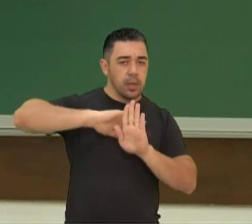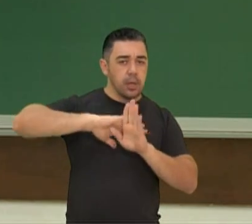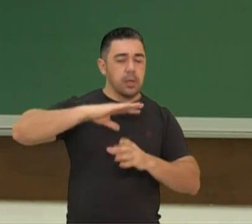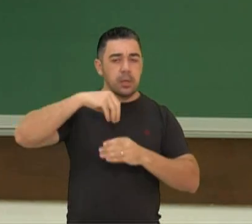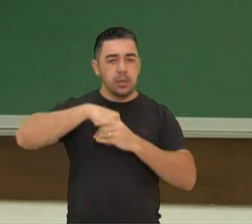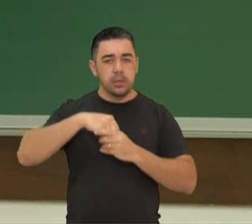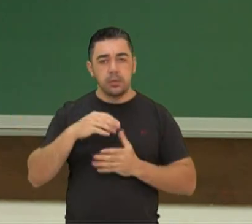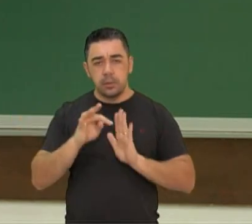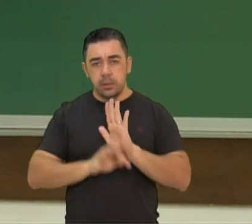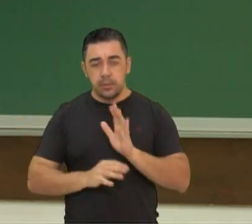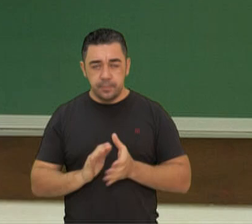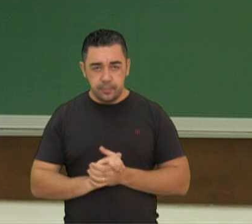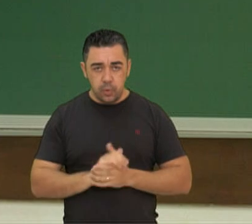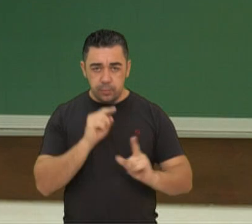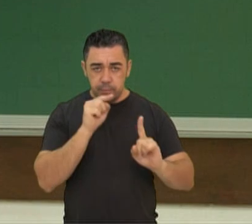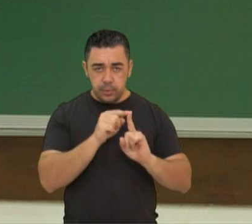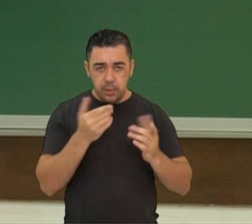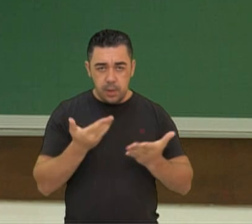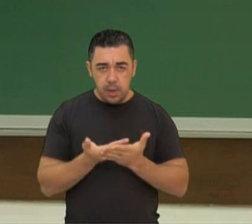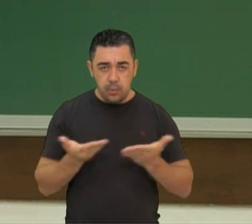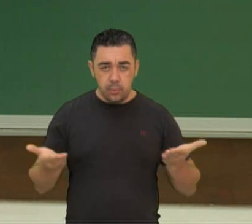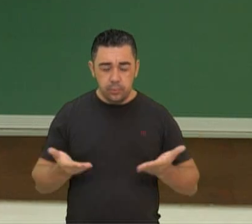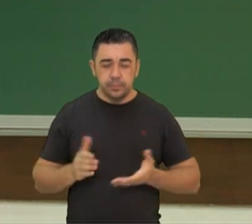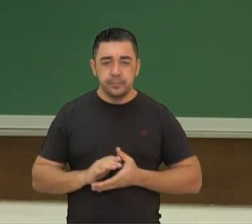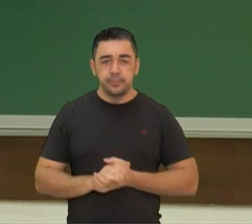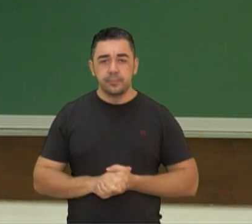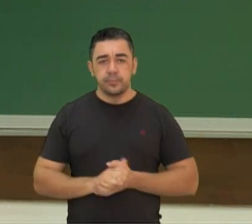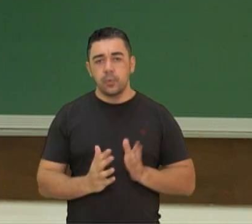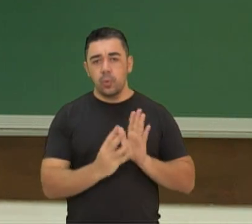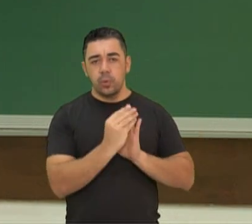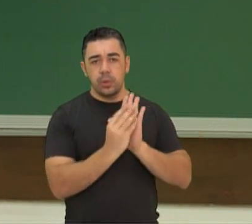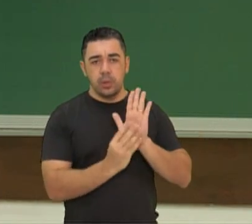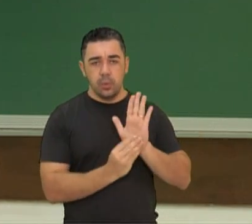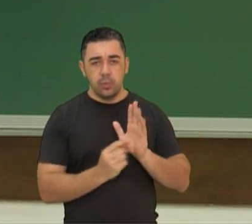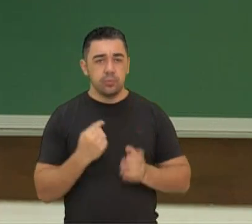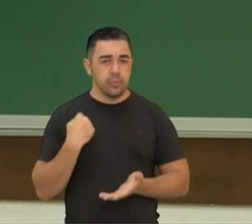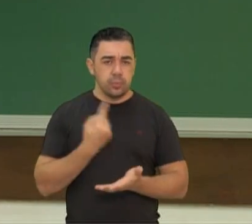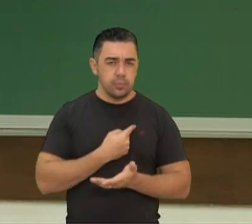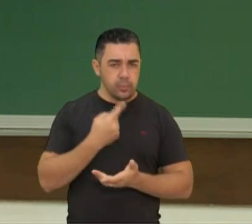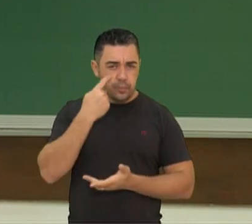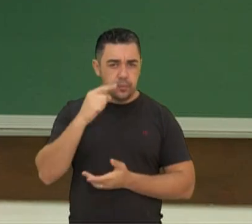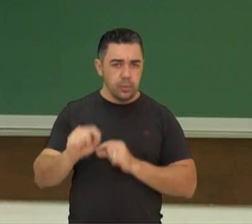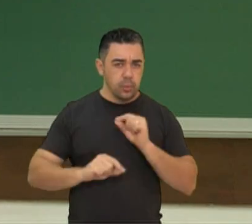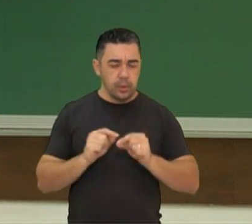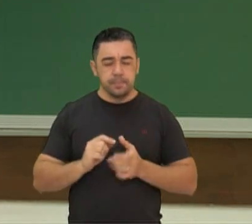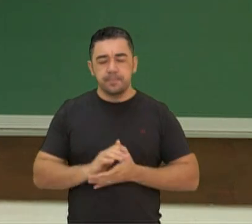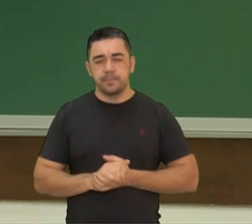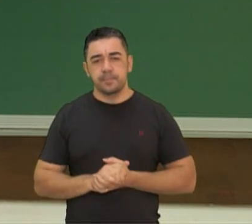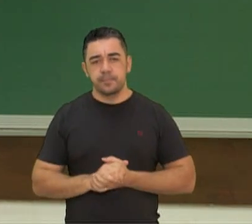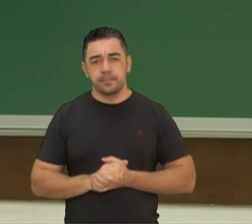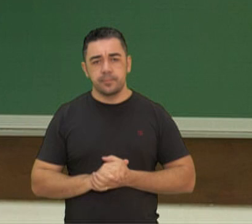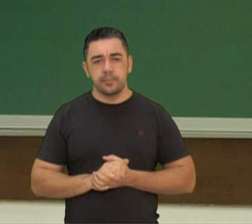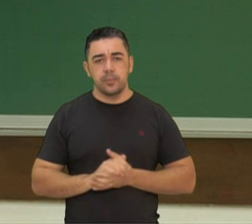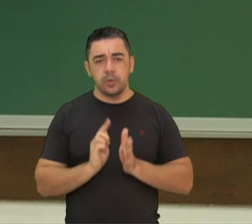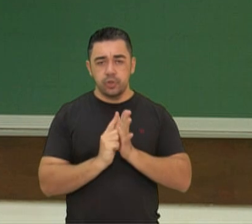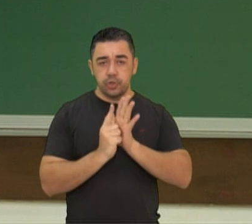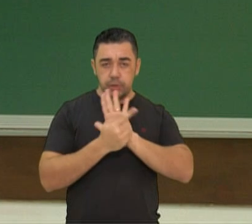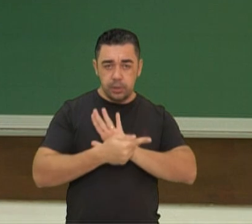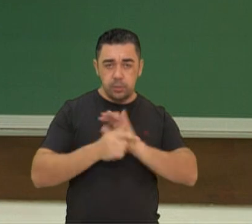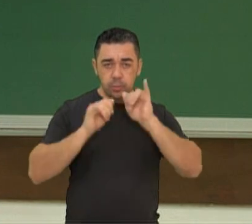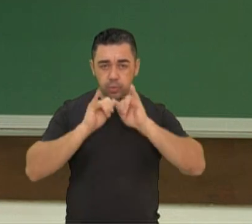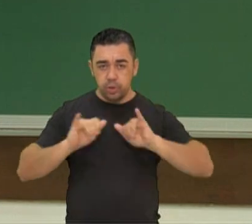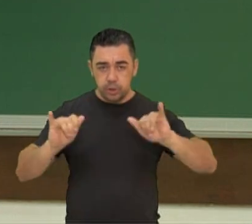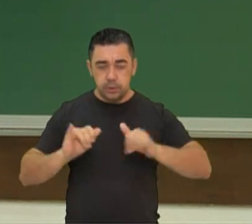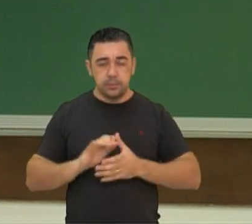os objetivos da nossa aula de hoje. Os conteúdos que nós vamos trabalhar são o gênero discursivo